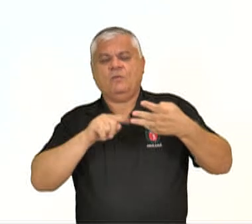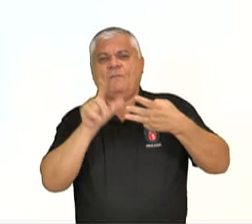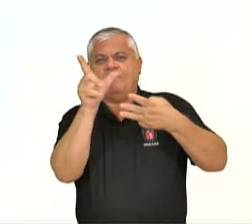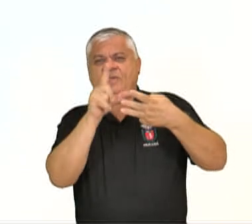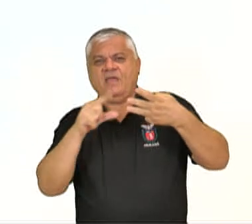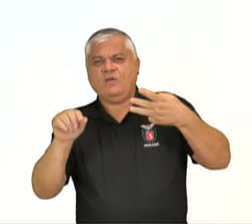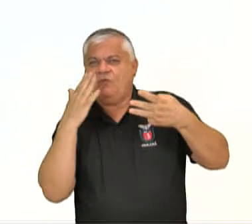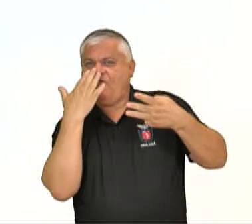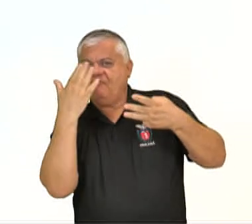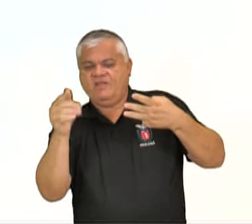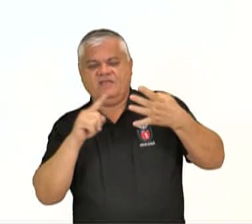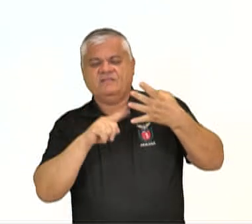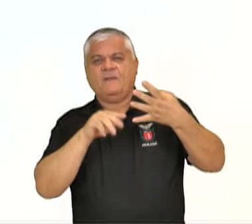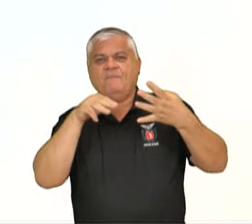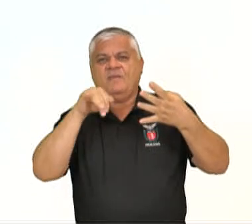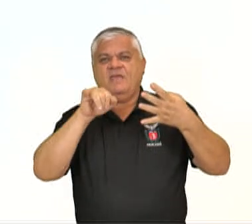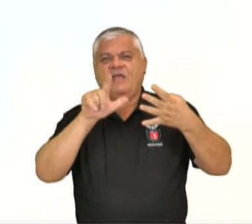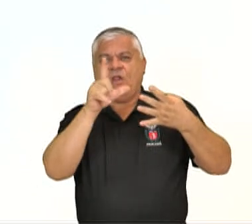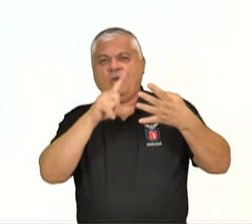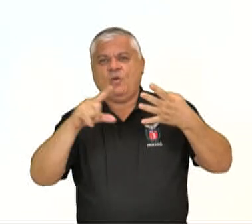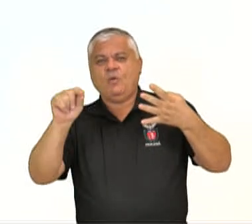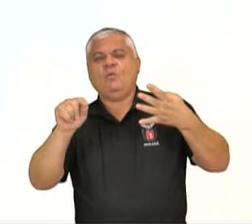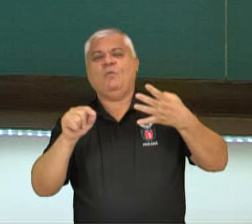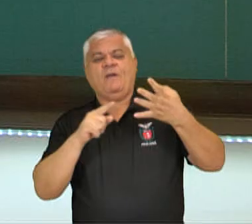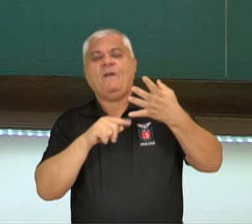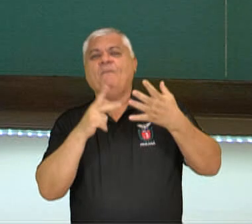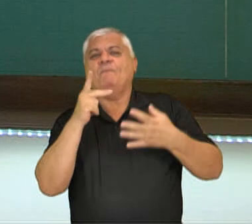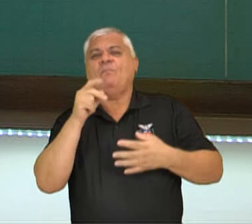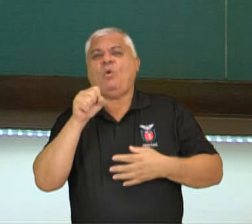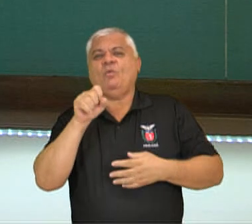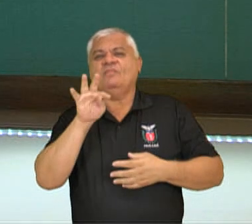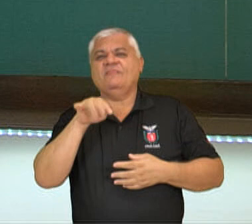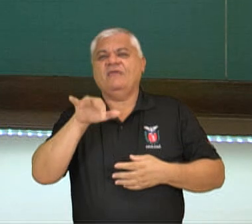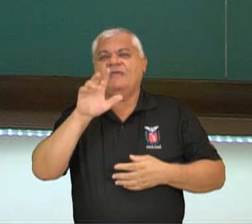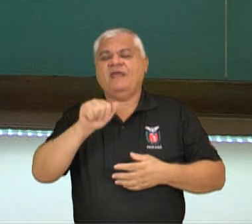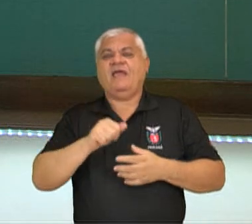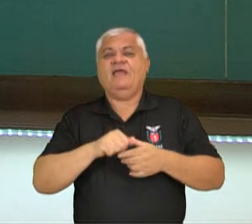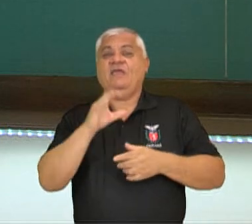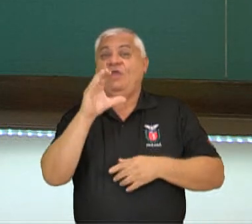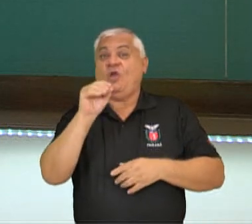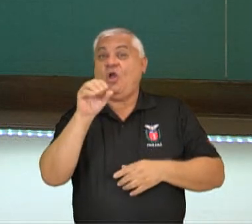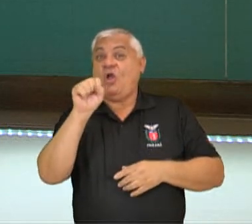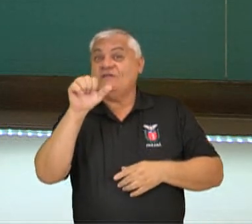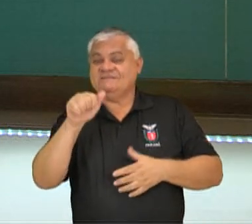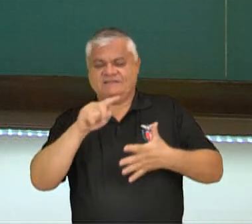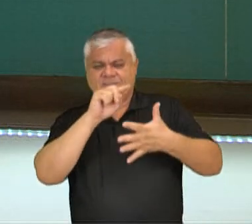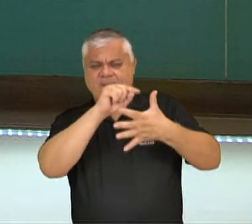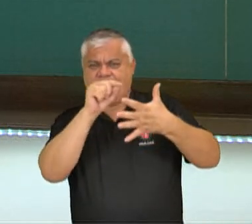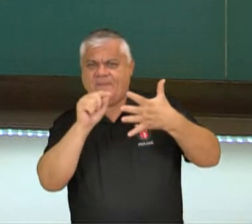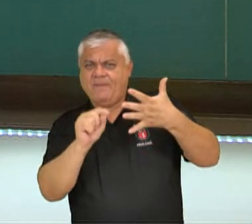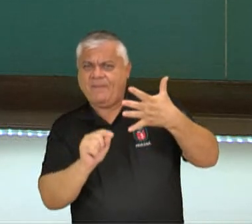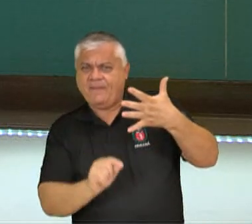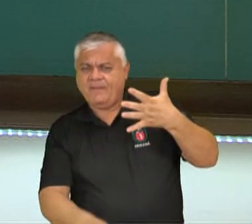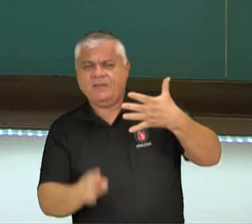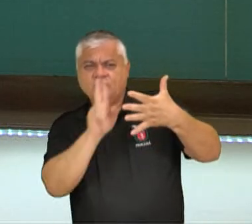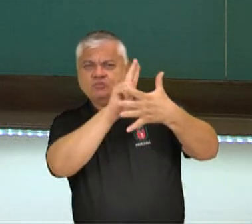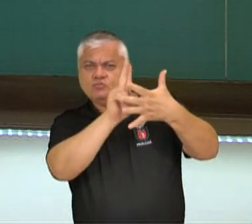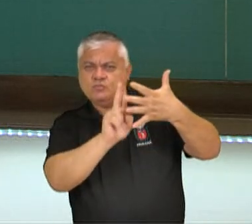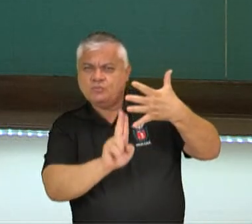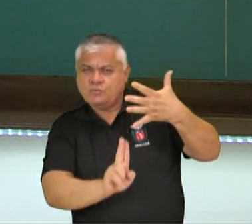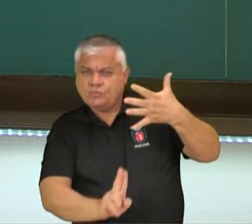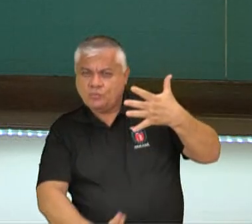a meia-lua de compasso, a ponteira e a chapa de costas. Lembrando que essa lista